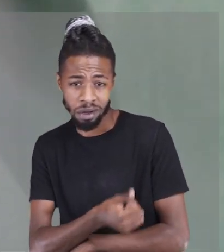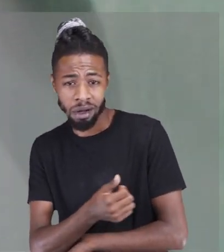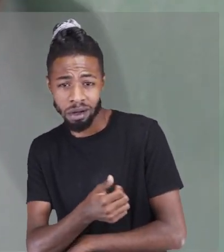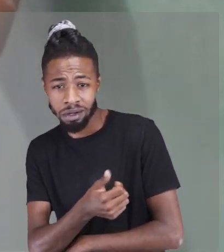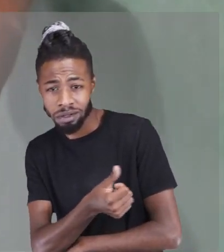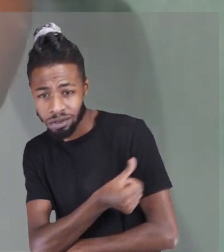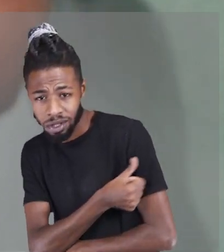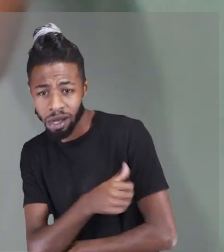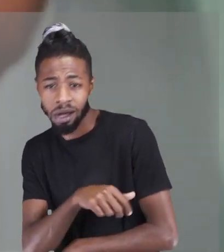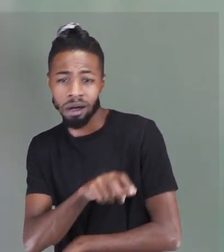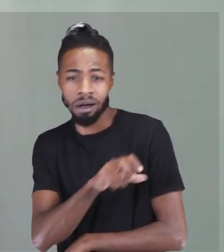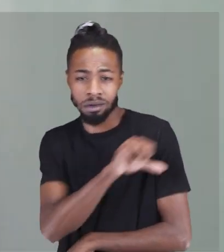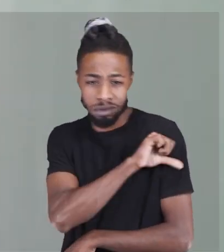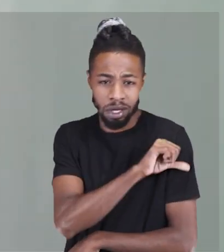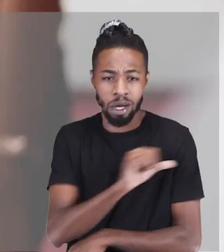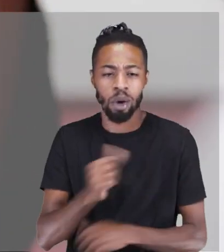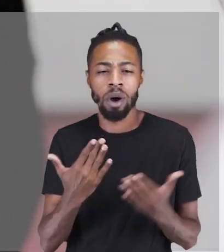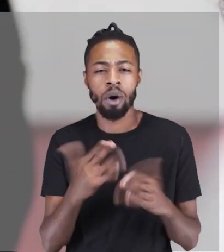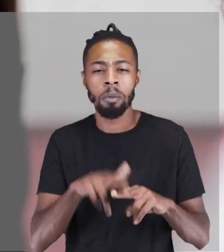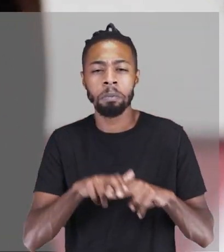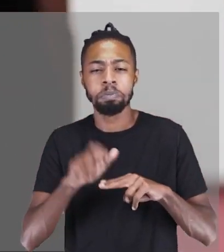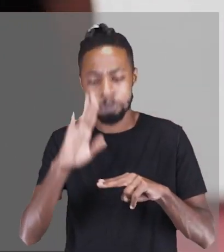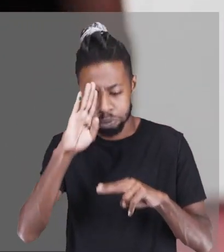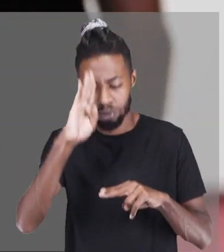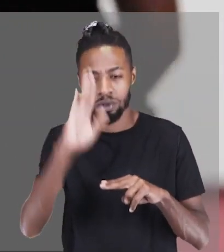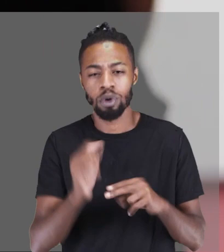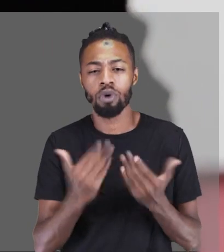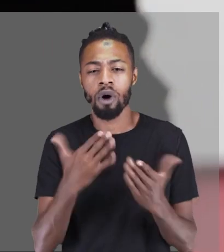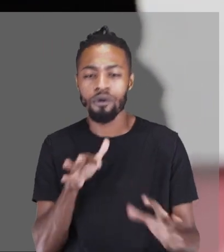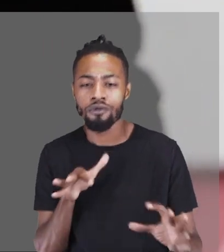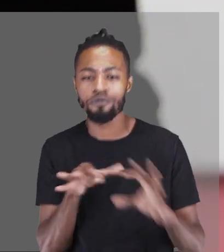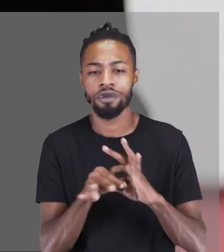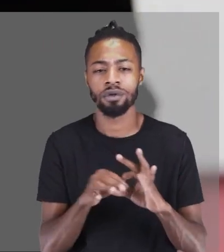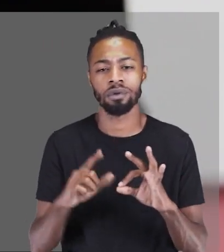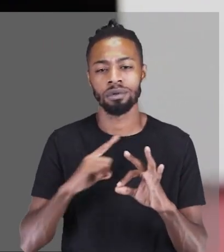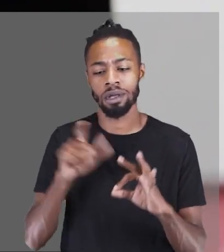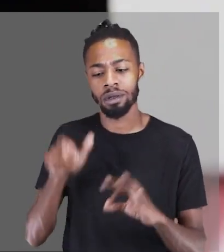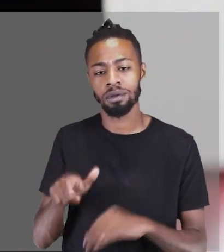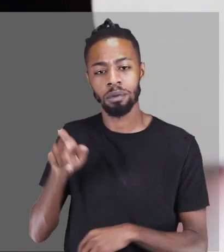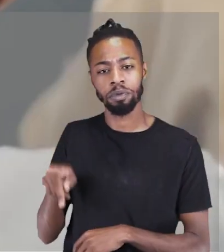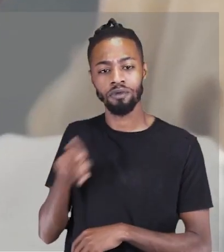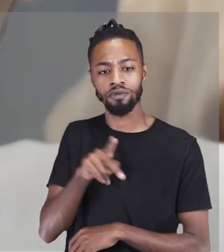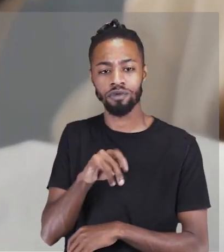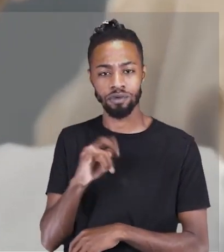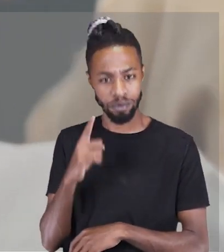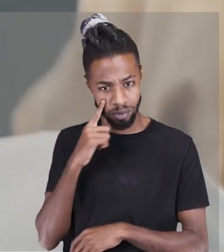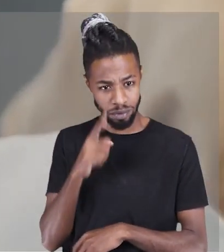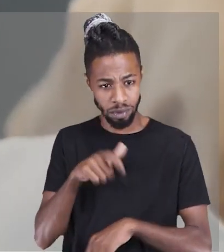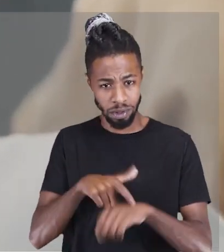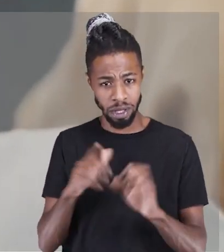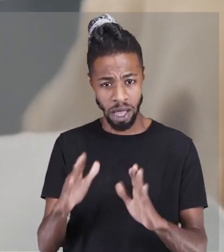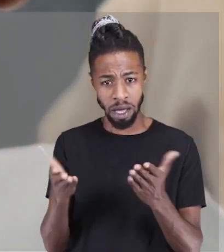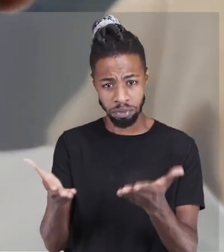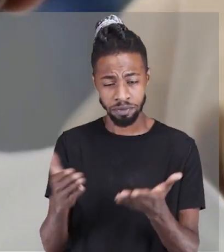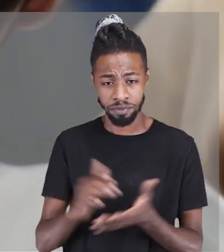com a faixa etária dos alunos do Ensino Fundamental 2? Quais são os principais desafios? E quais são as motivações e vínculos existentes